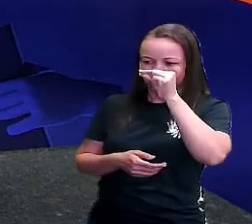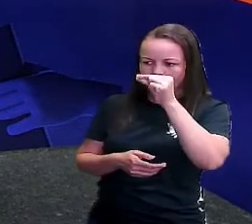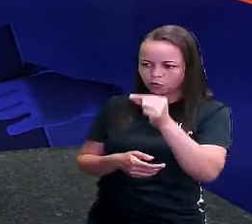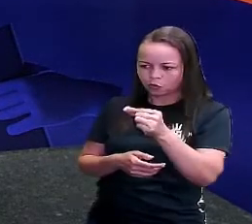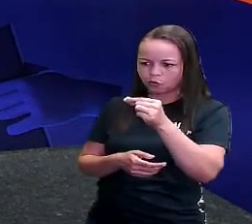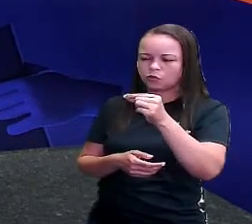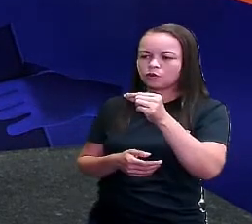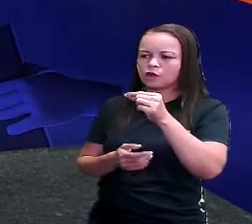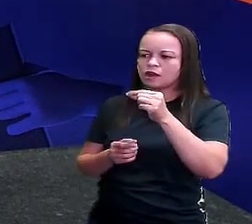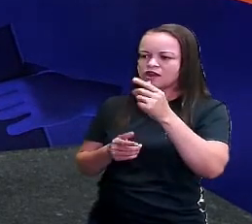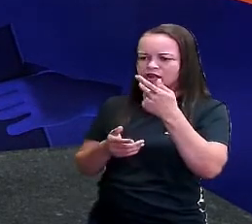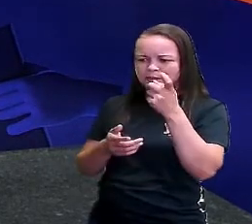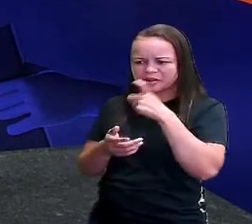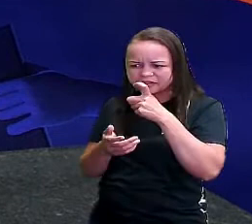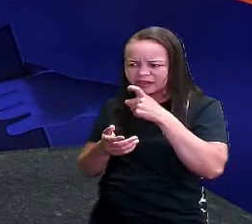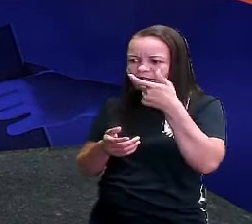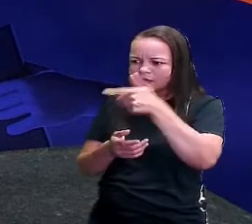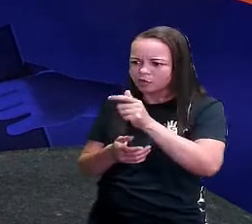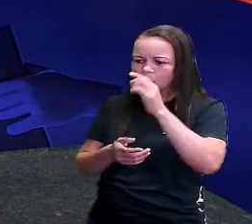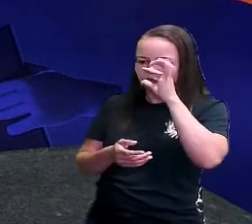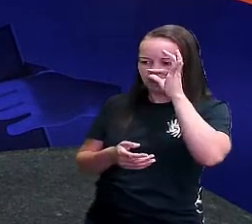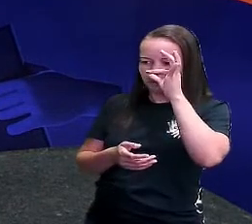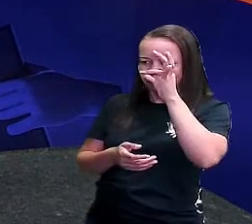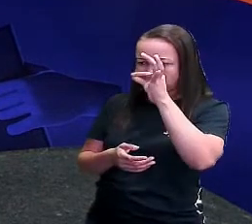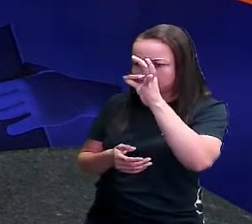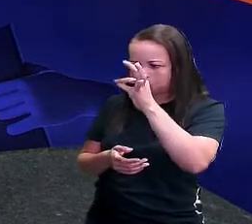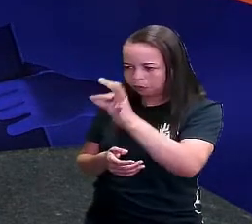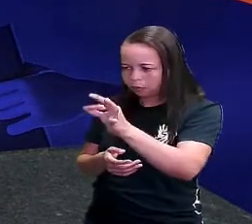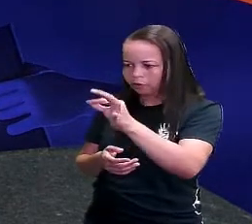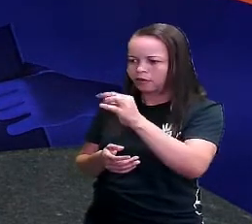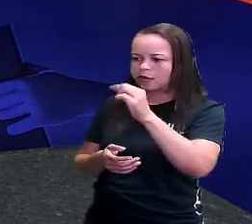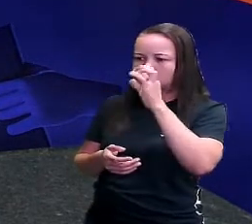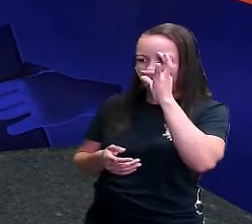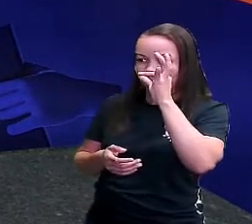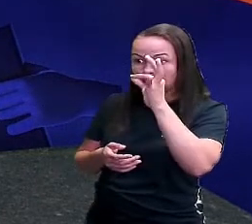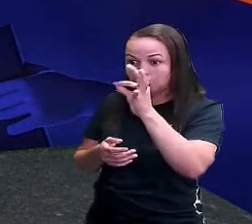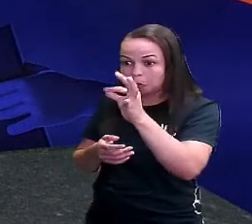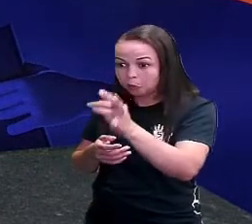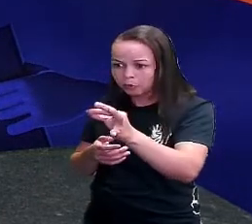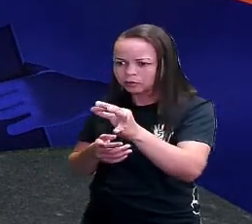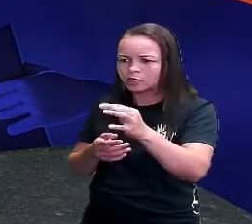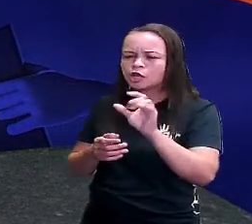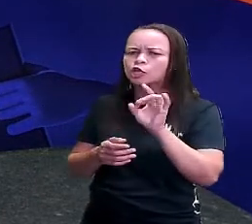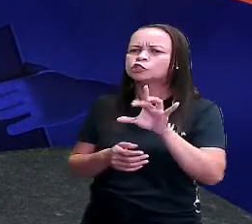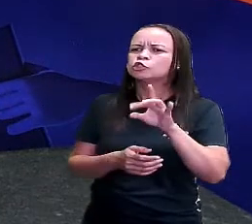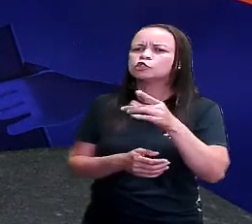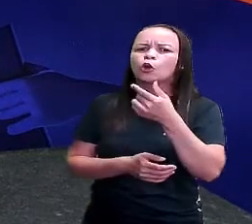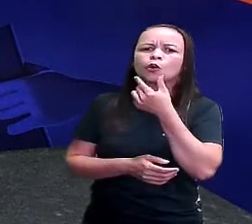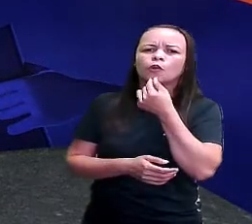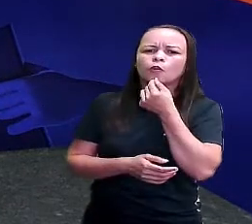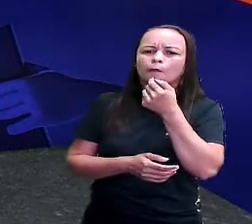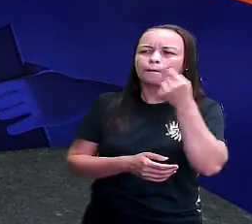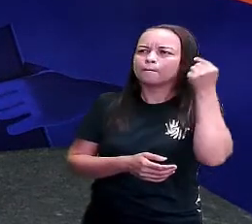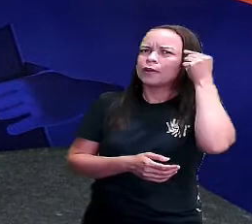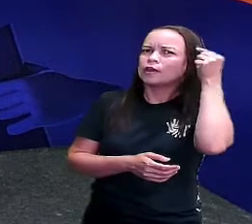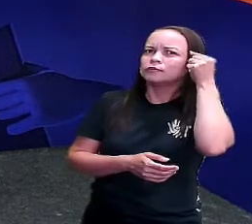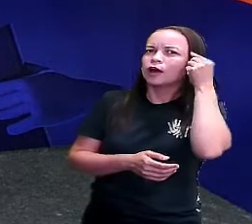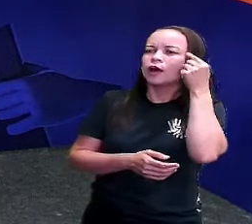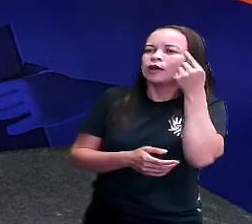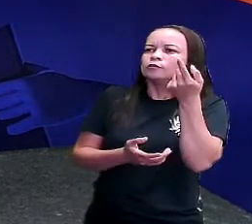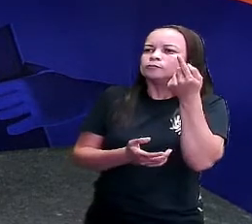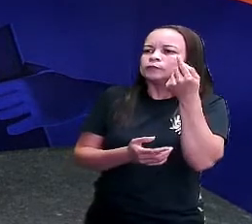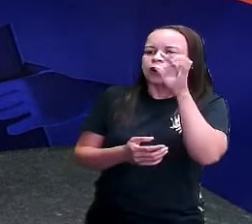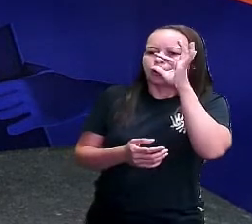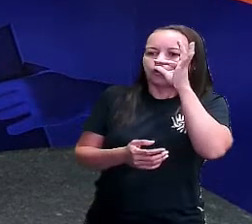contava, mais o nariz crescia. E aí, só em Pinóquio pensar numa mentira, o nariz já estava